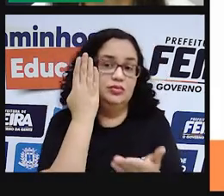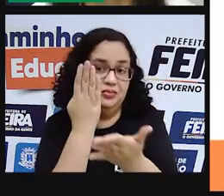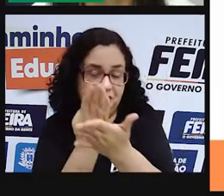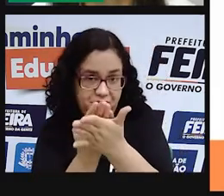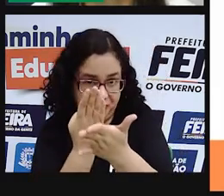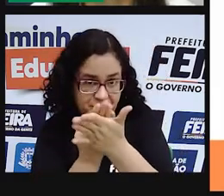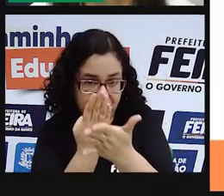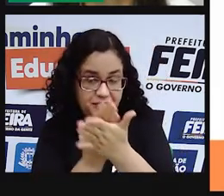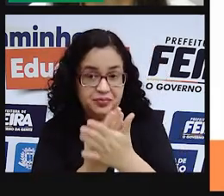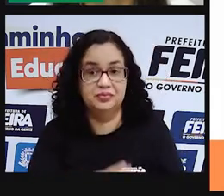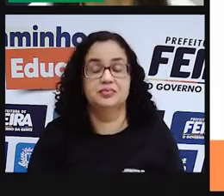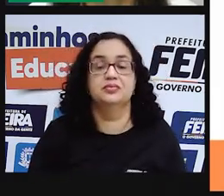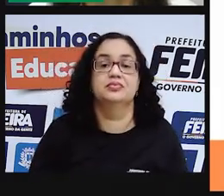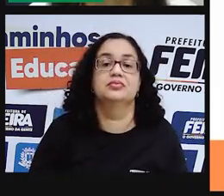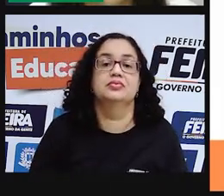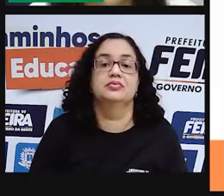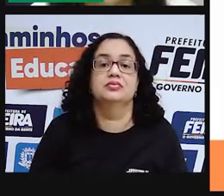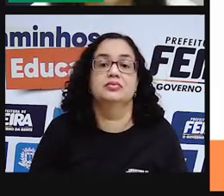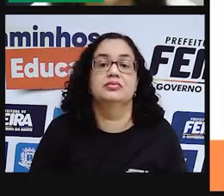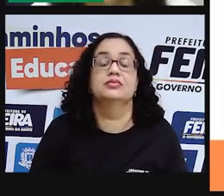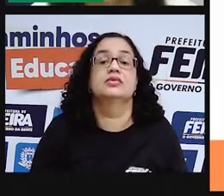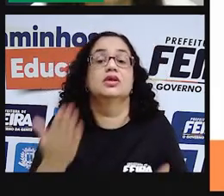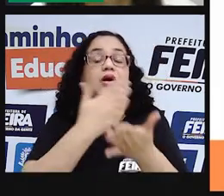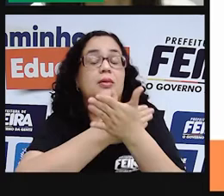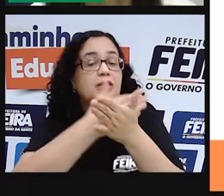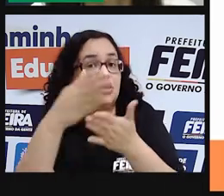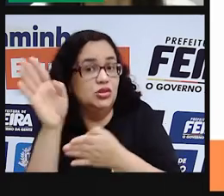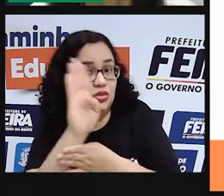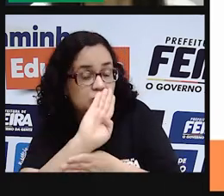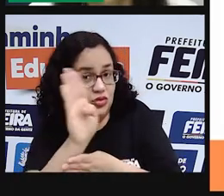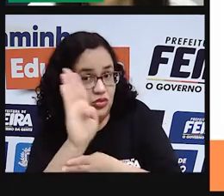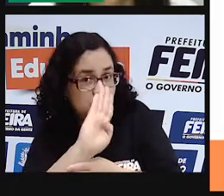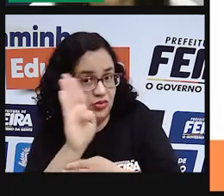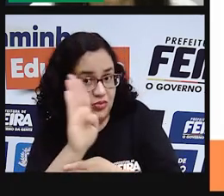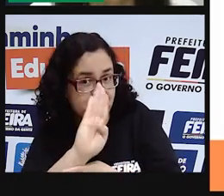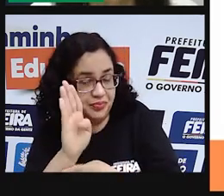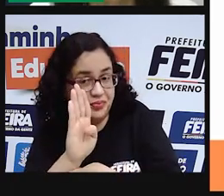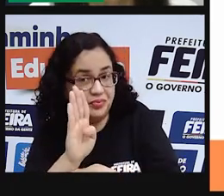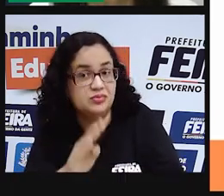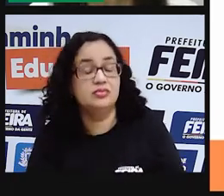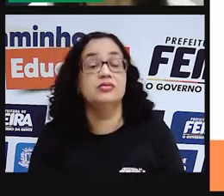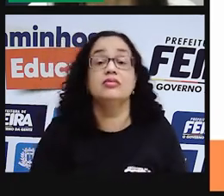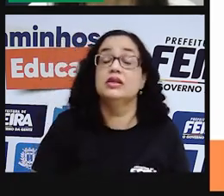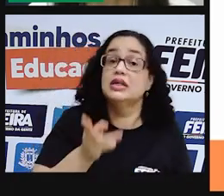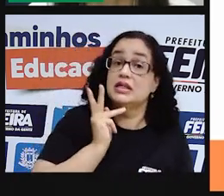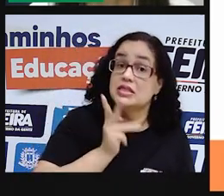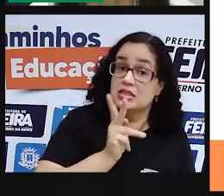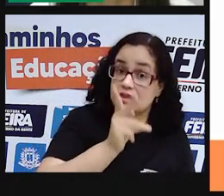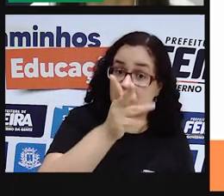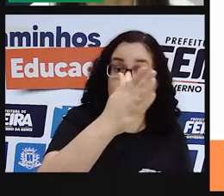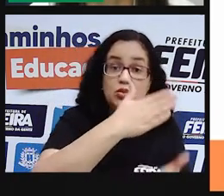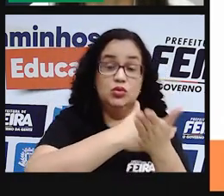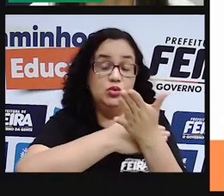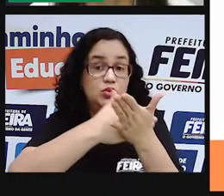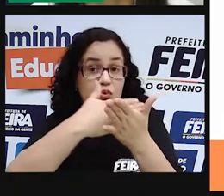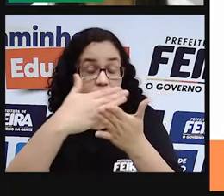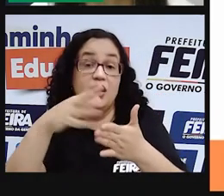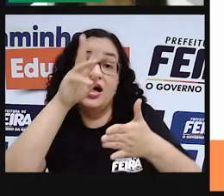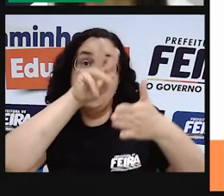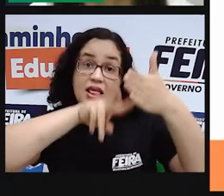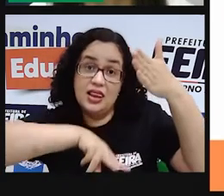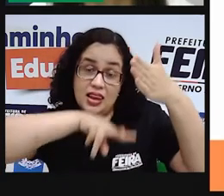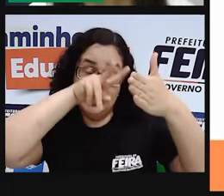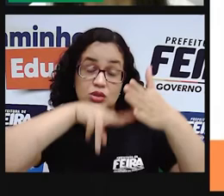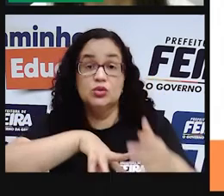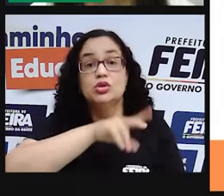estudos. Para iniciar nossa videoaula, como a gente sempre inicia, a Pro trouxe a leitura